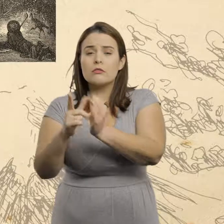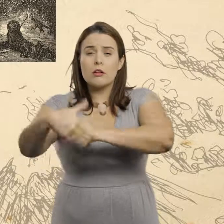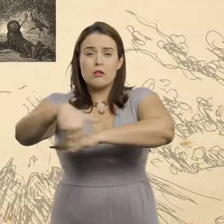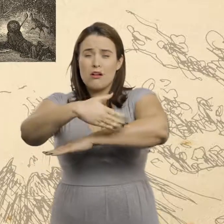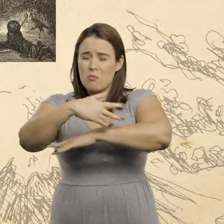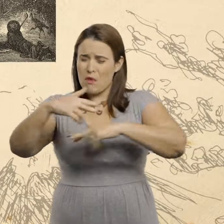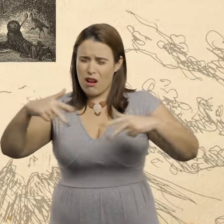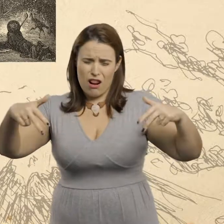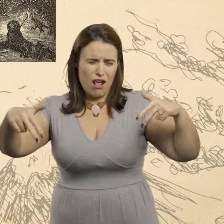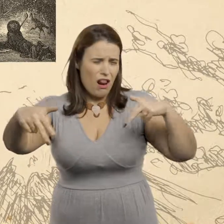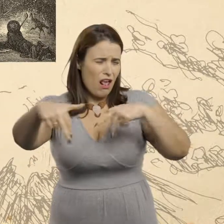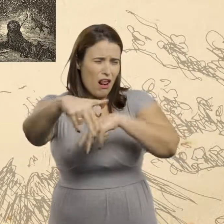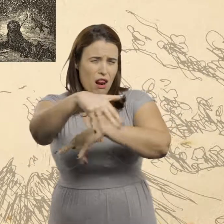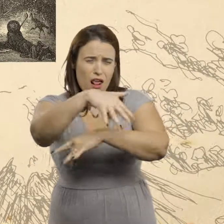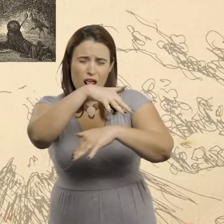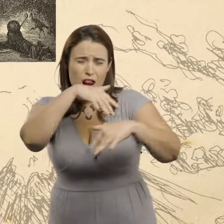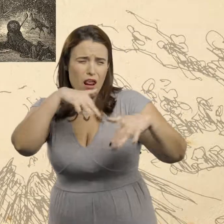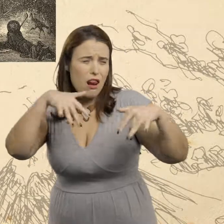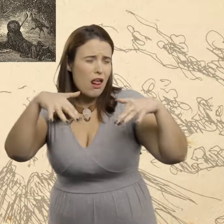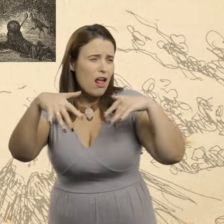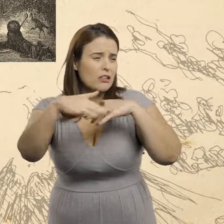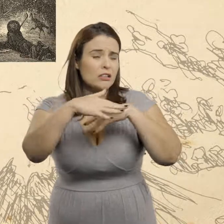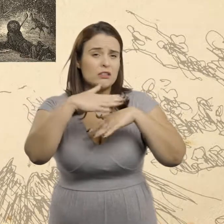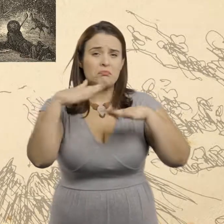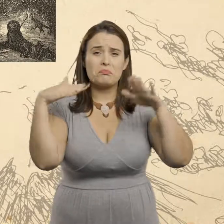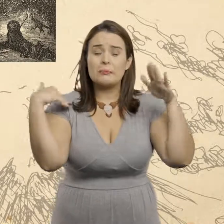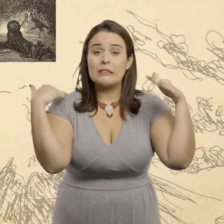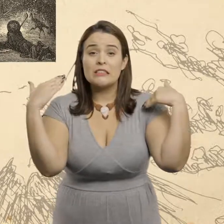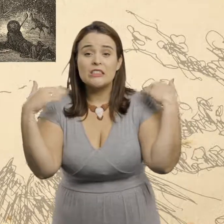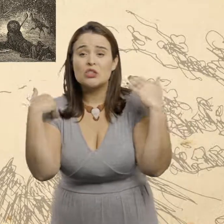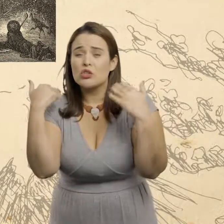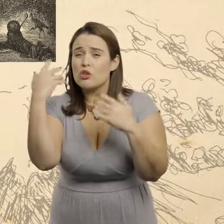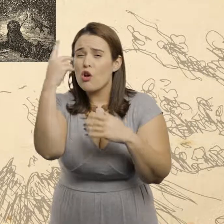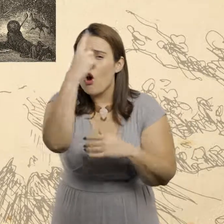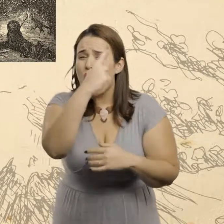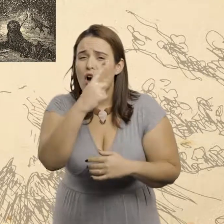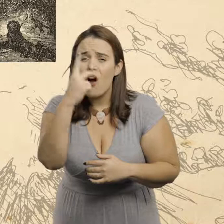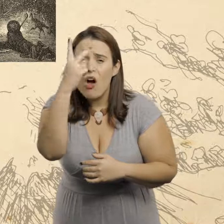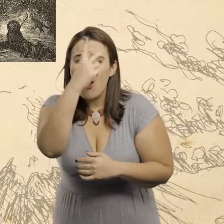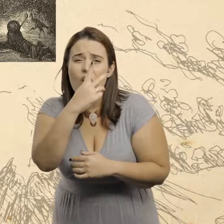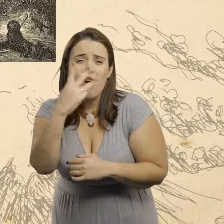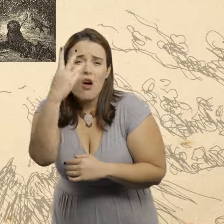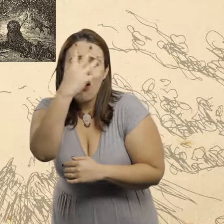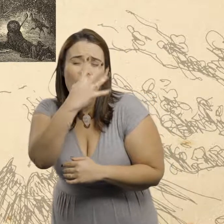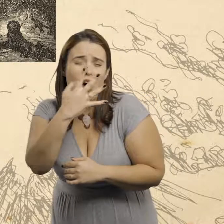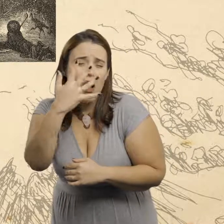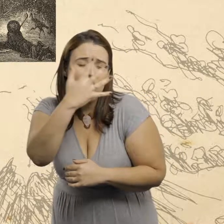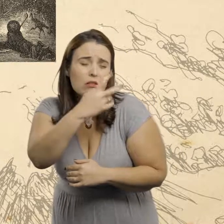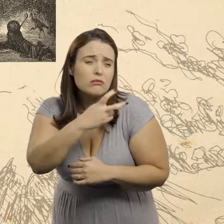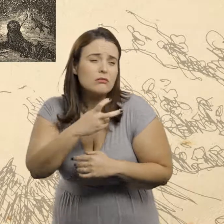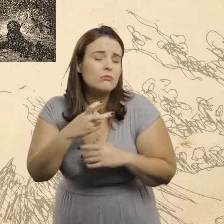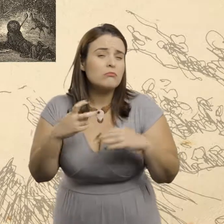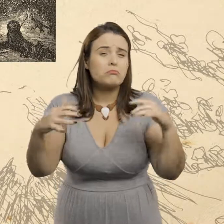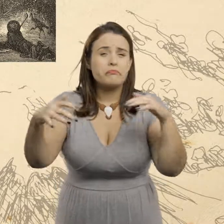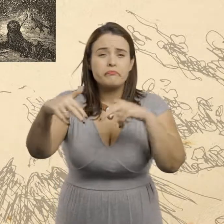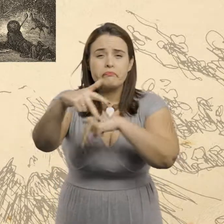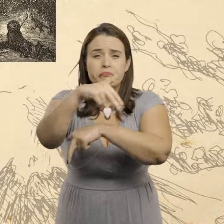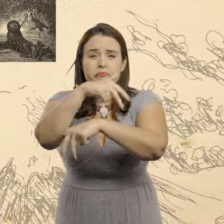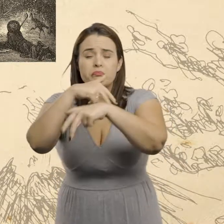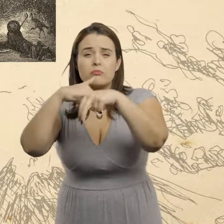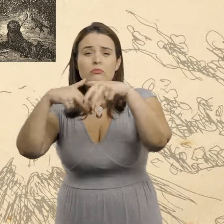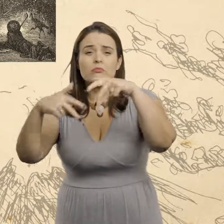caminhou pelas ruas. Tinha muita gente na rua e Passepartout passeou durante algumas horas no meio da multidão.